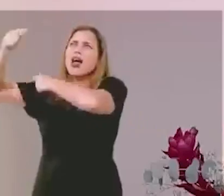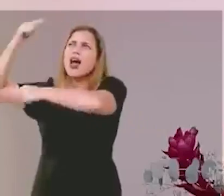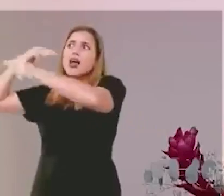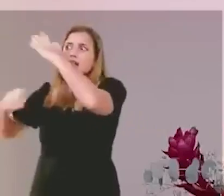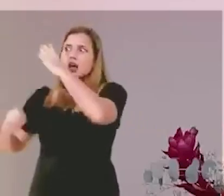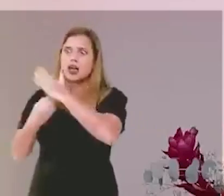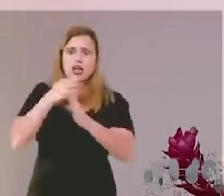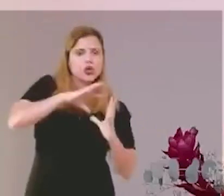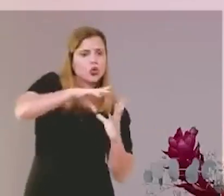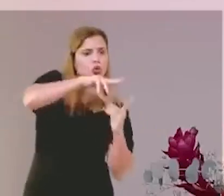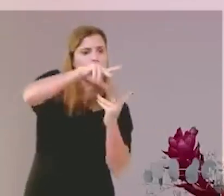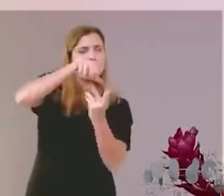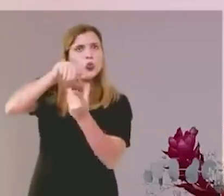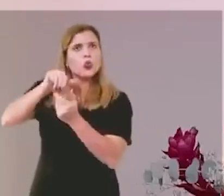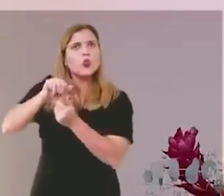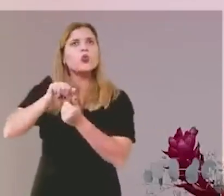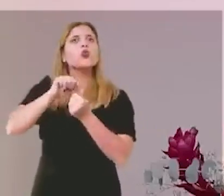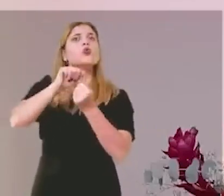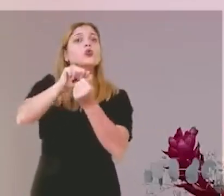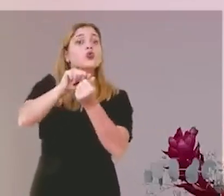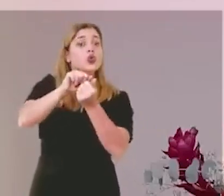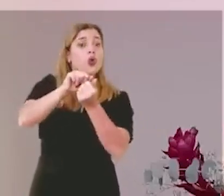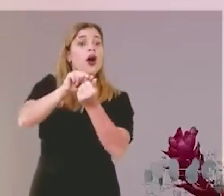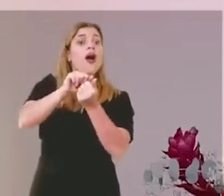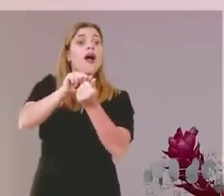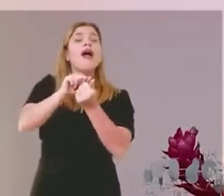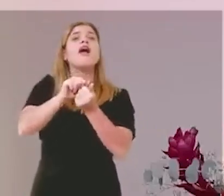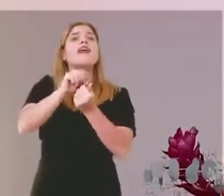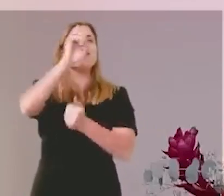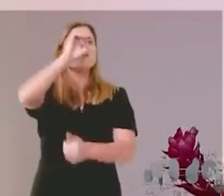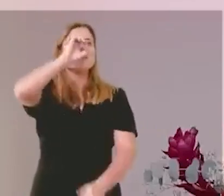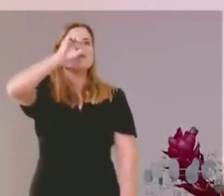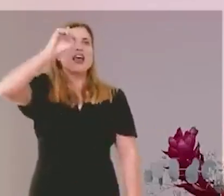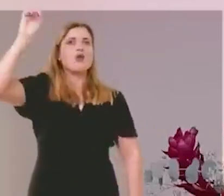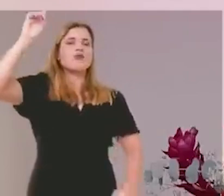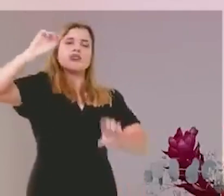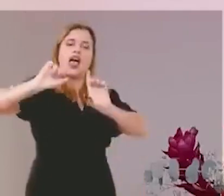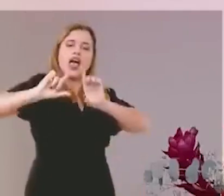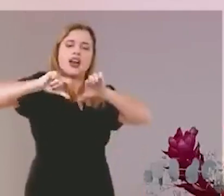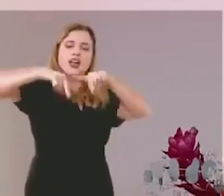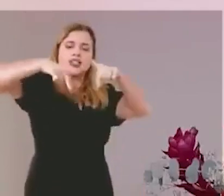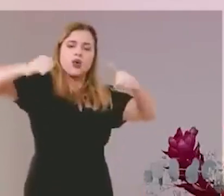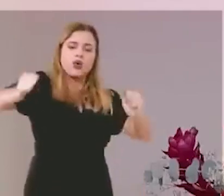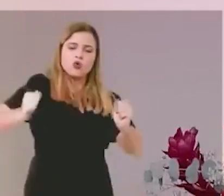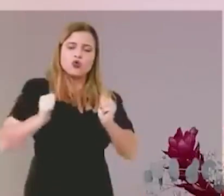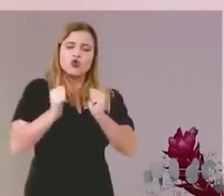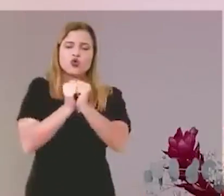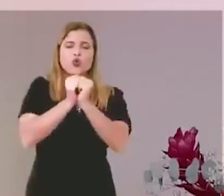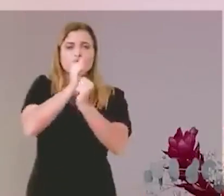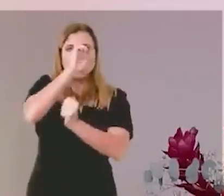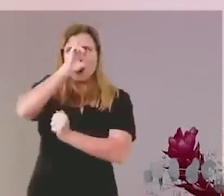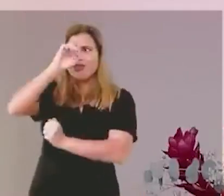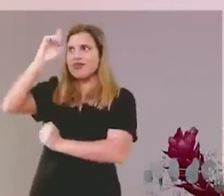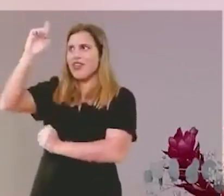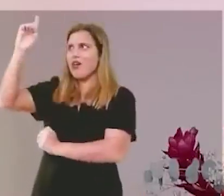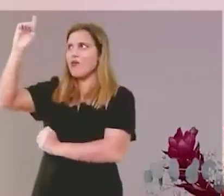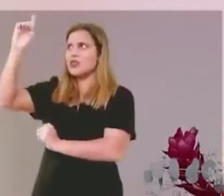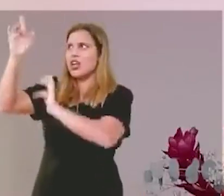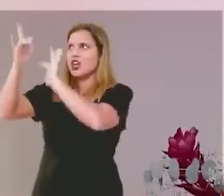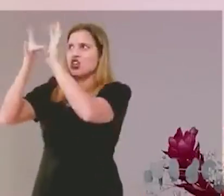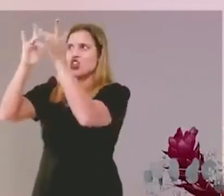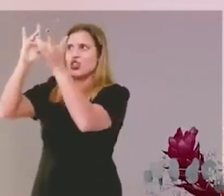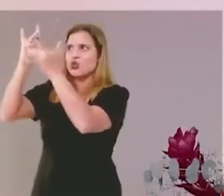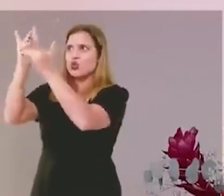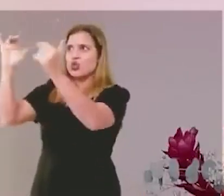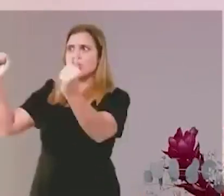Deus. Ele estava no princípio com Deus. Todas as coisas foram feitas por intermédio